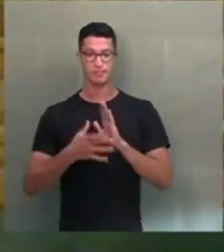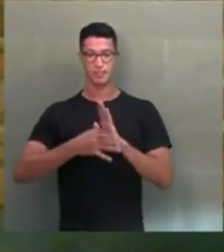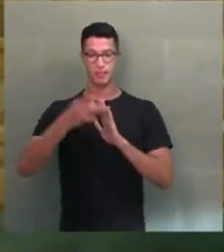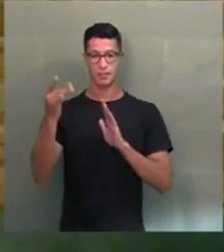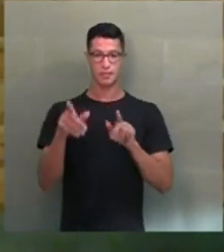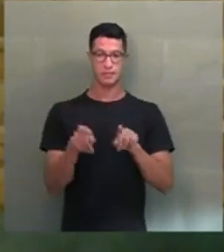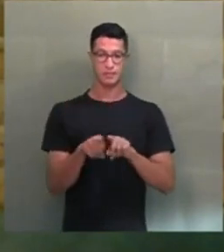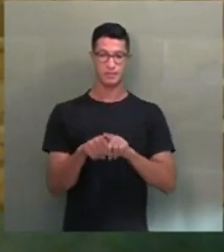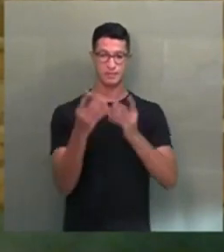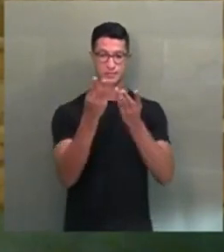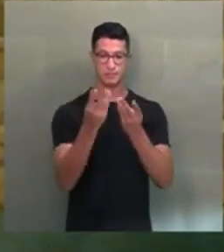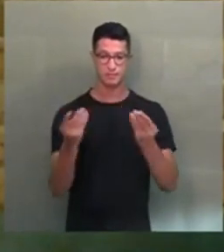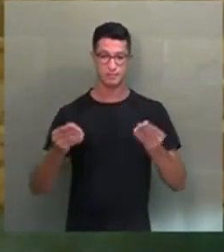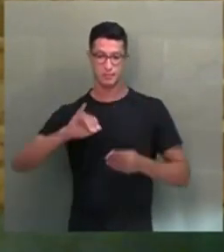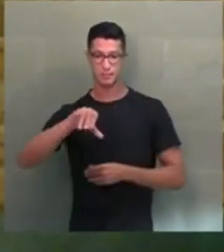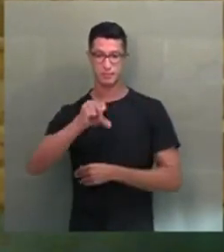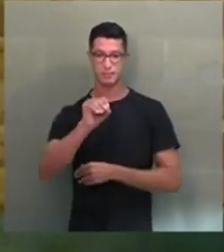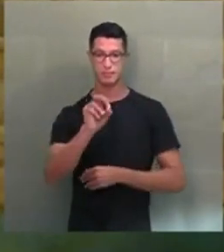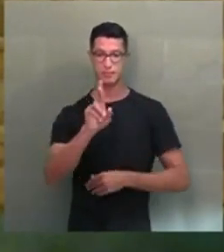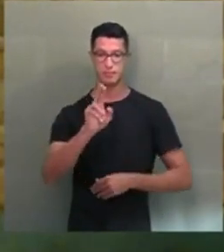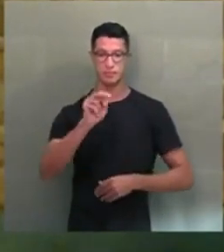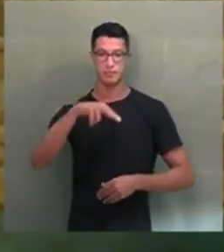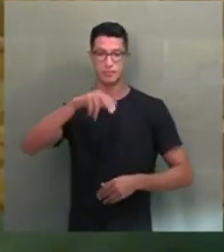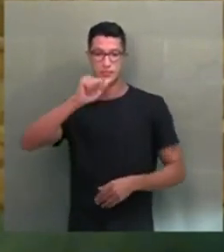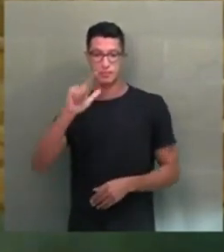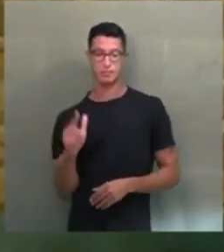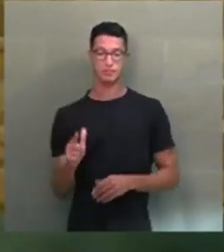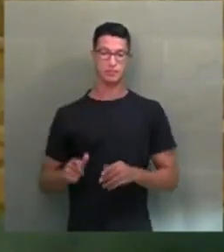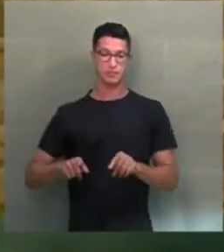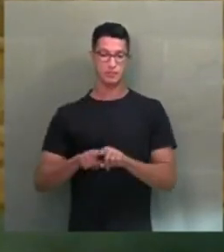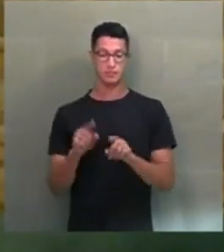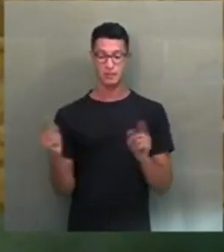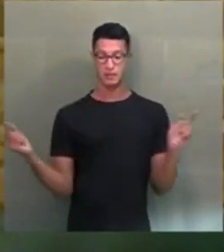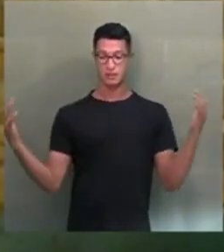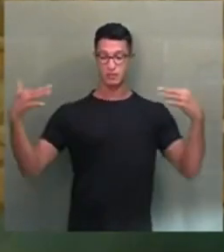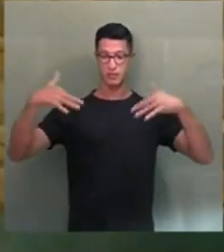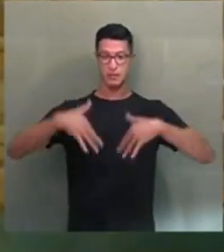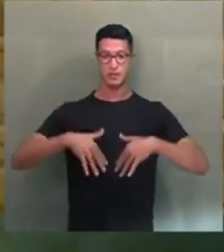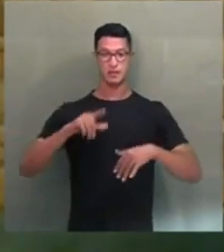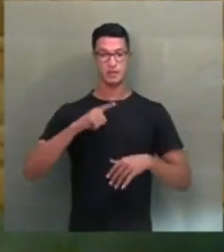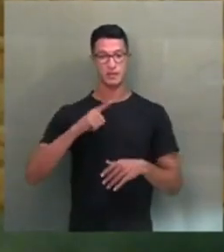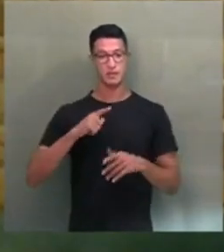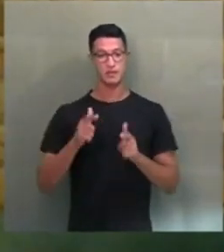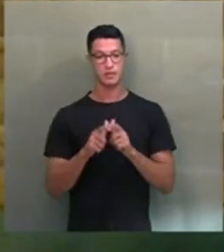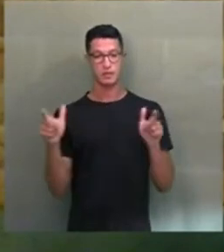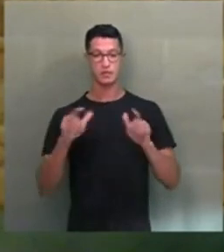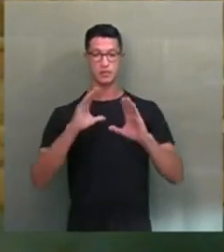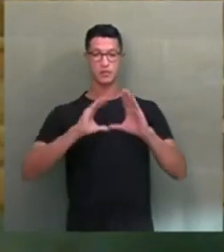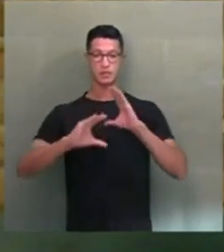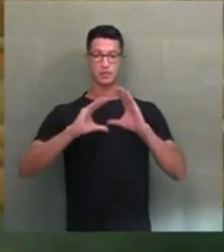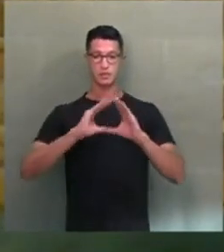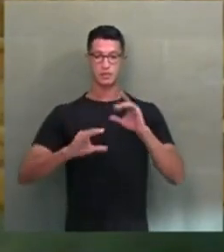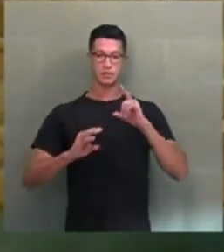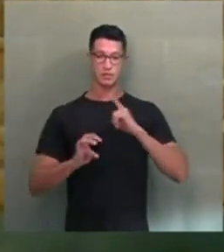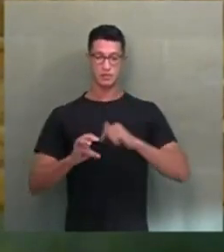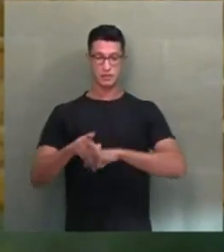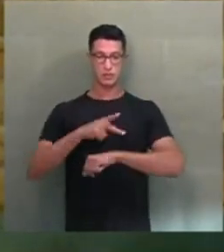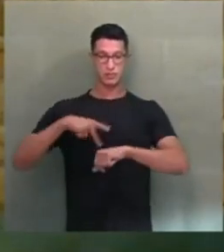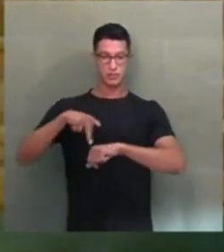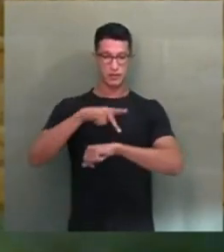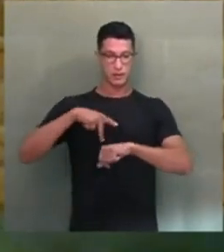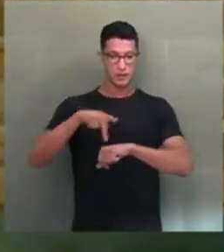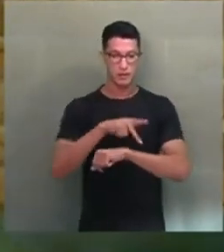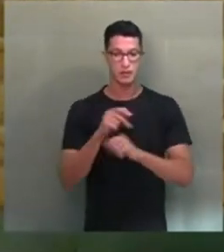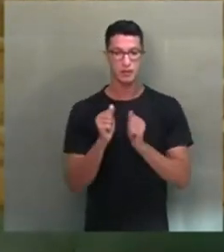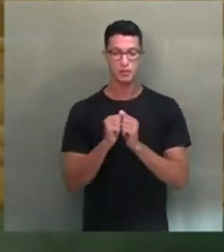Destacaria a qualidade dos jornalistas que para cá vieram, saídos dos grandes veículos de comunicação do país,